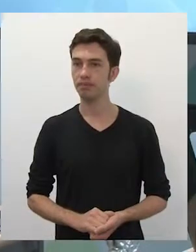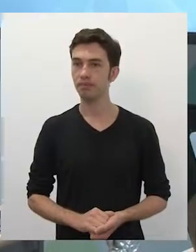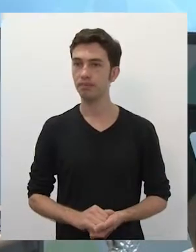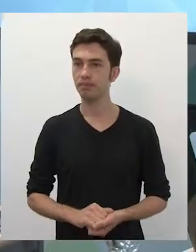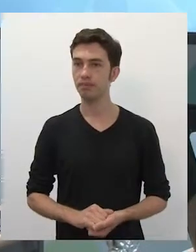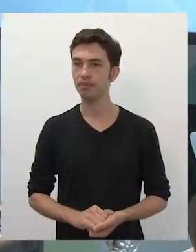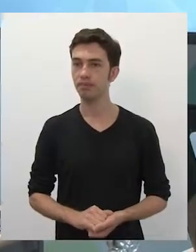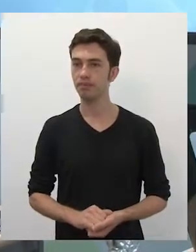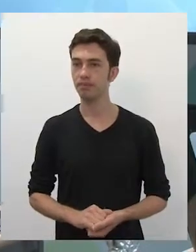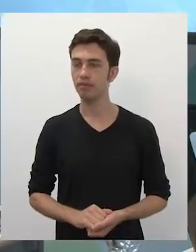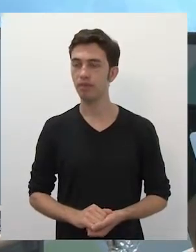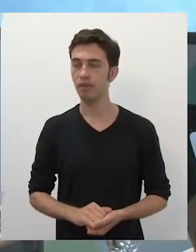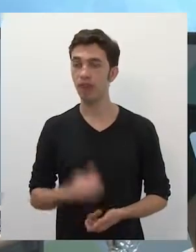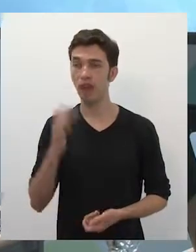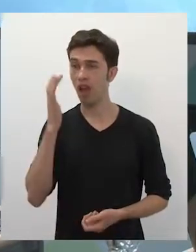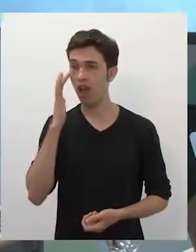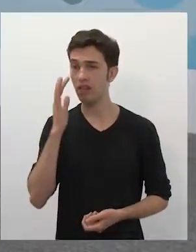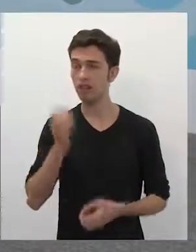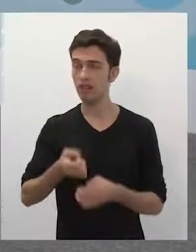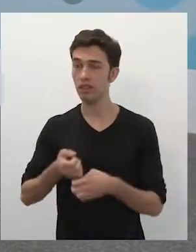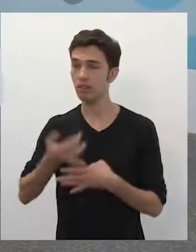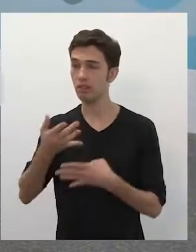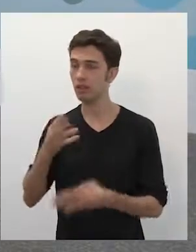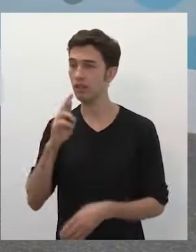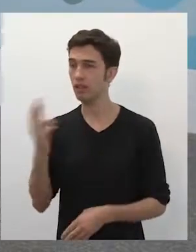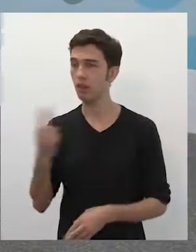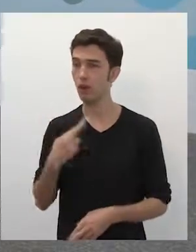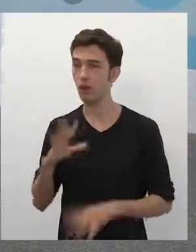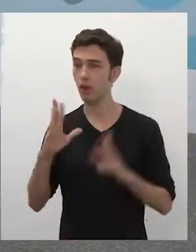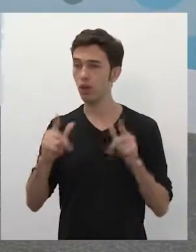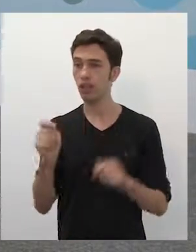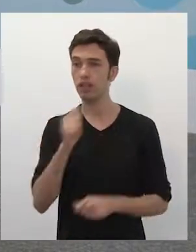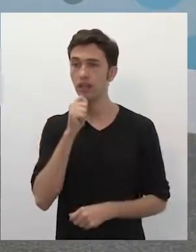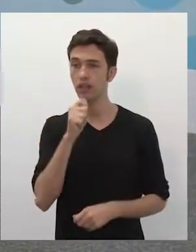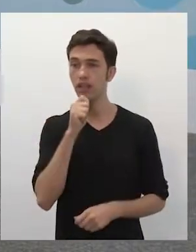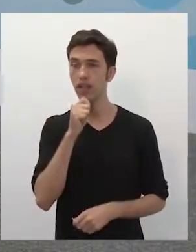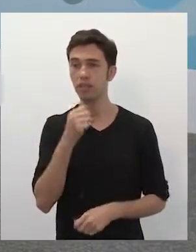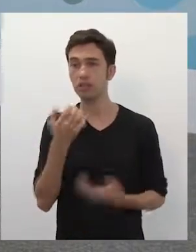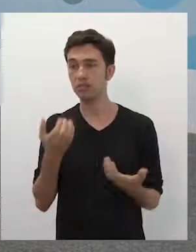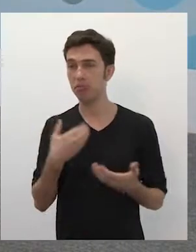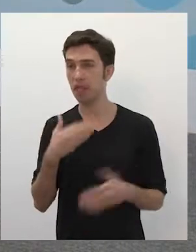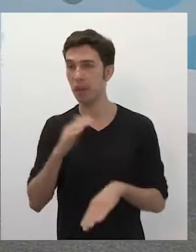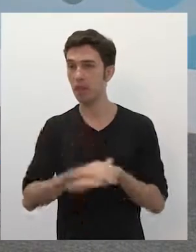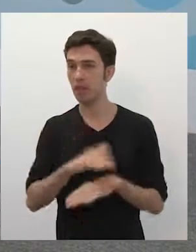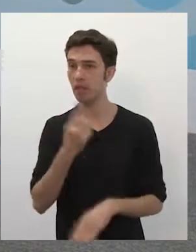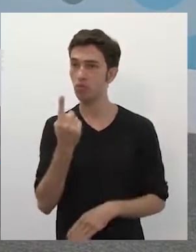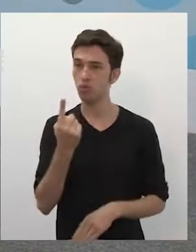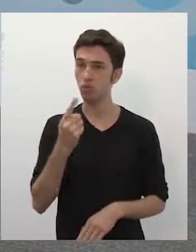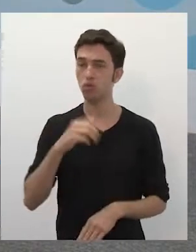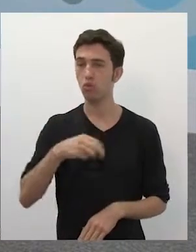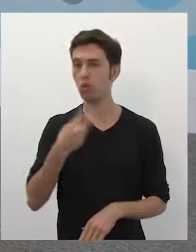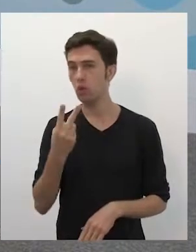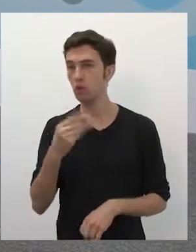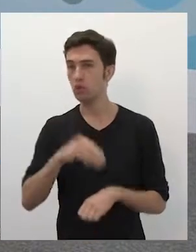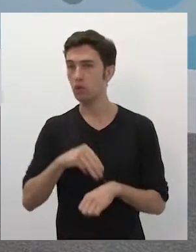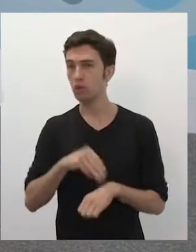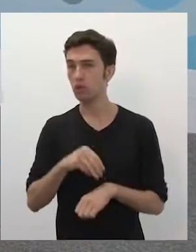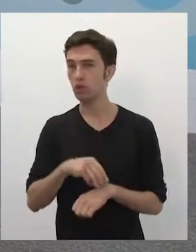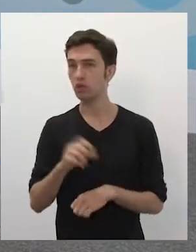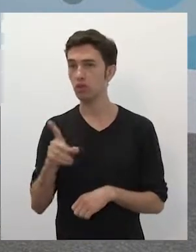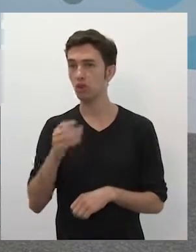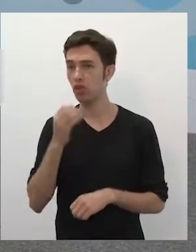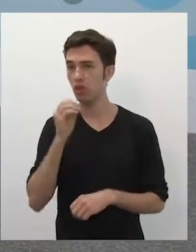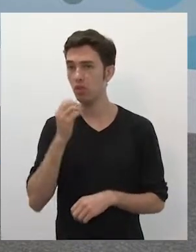Laine, eu acho que ainda não subiram todas as respostas. Se você quiser dar mais 1 ou 2 minutinhos, porque só subiram os bons dias para mim. Para você Só